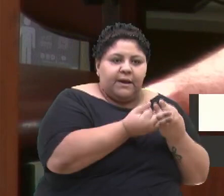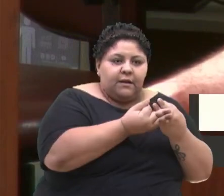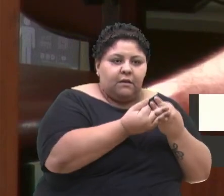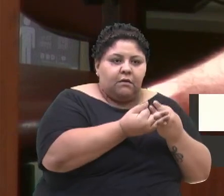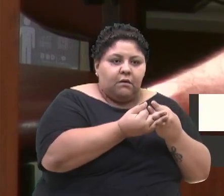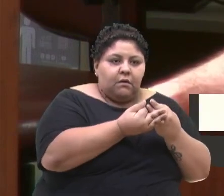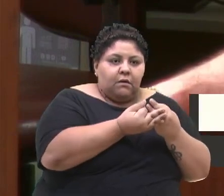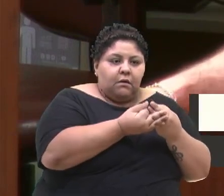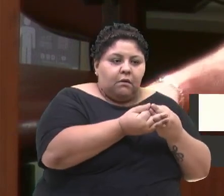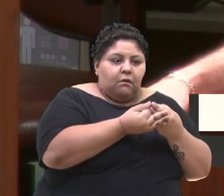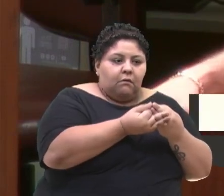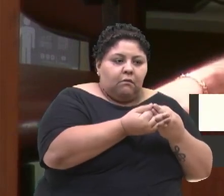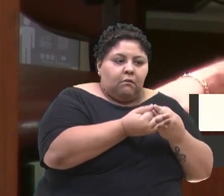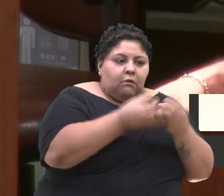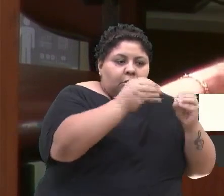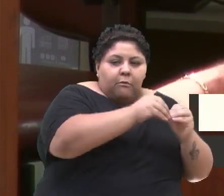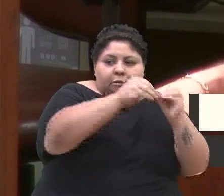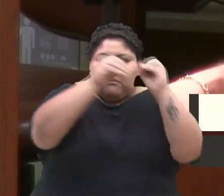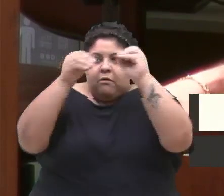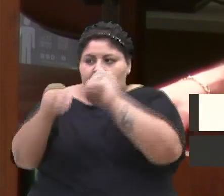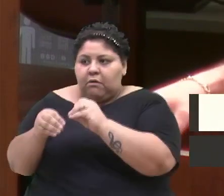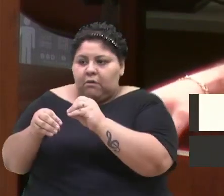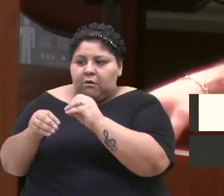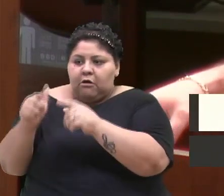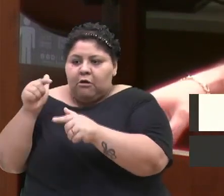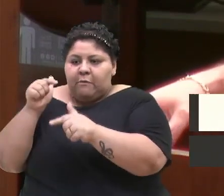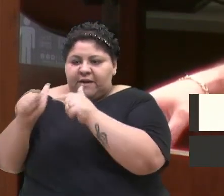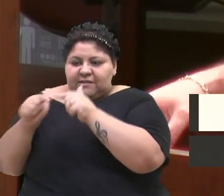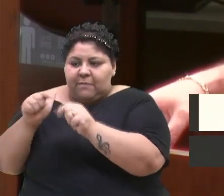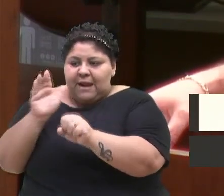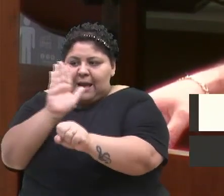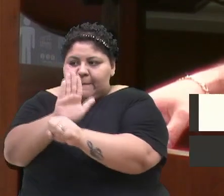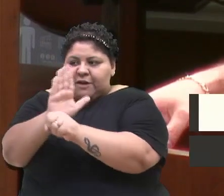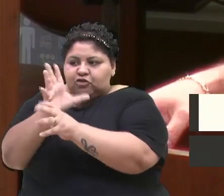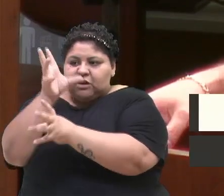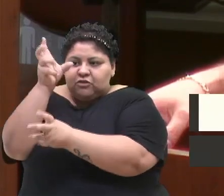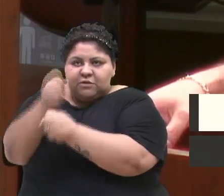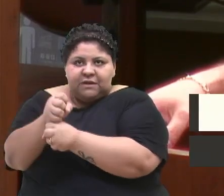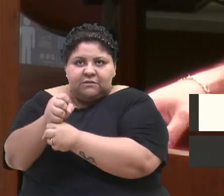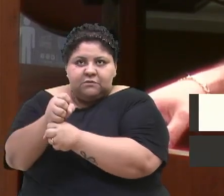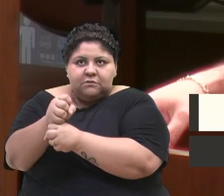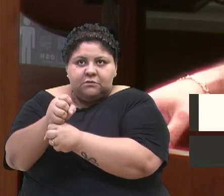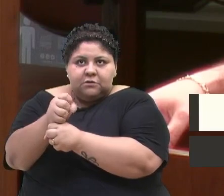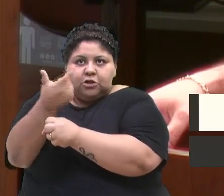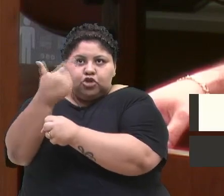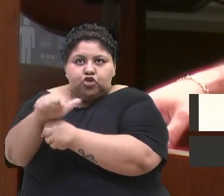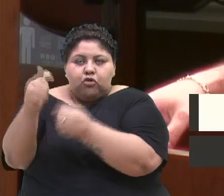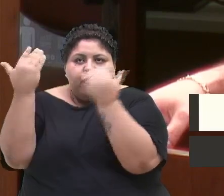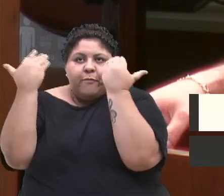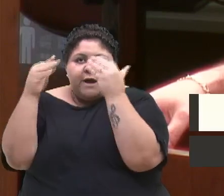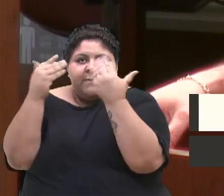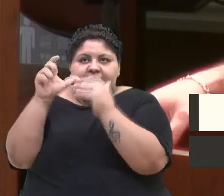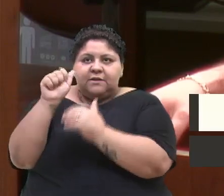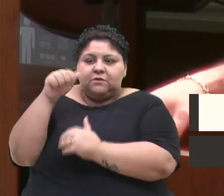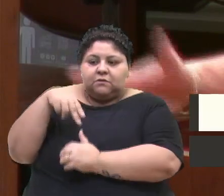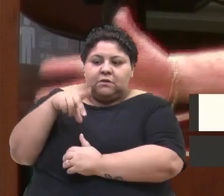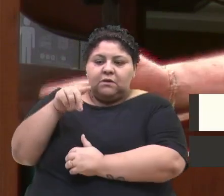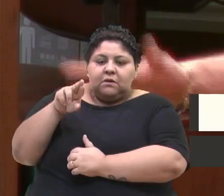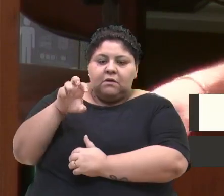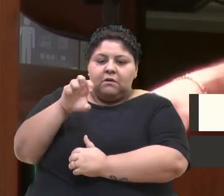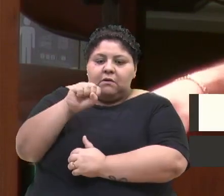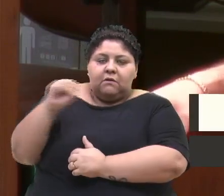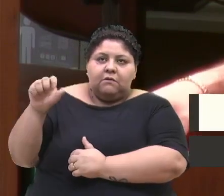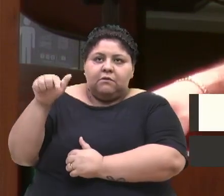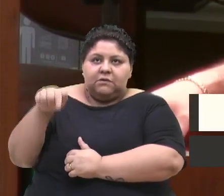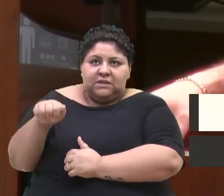dessa causa tão importante. E aqui, novamente, parabenizo a Andressa, porque ela é incansável nessas causas. Nós já tivemos em